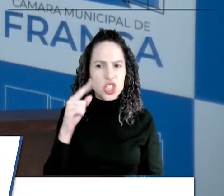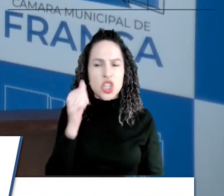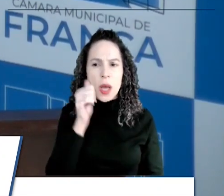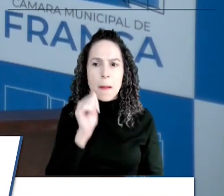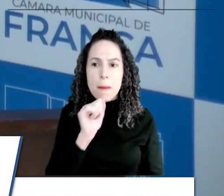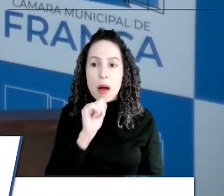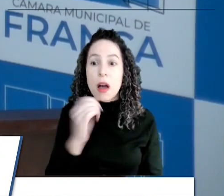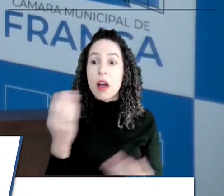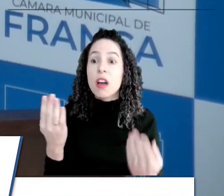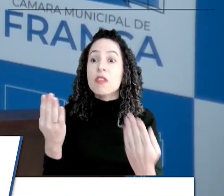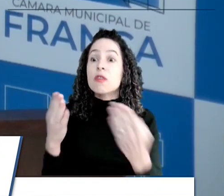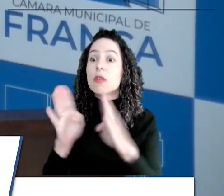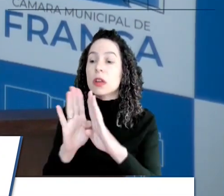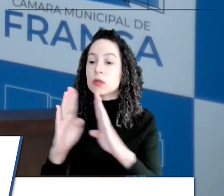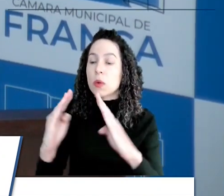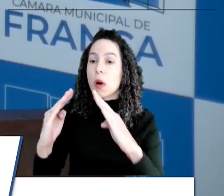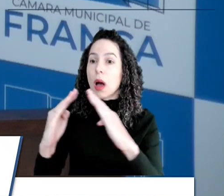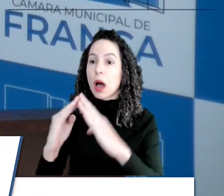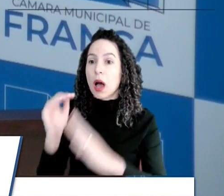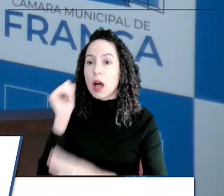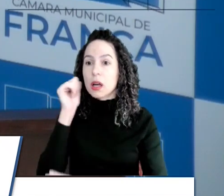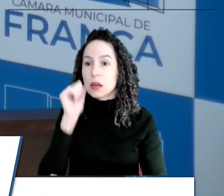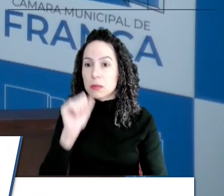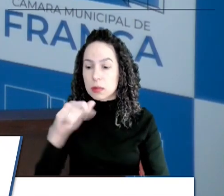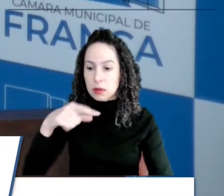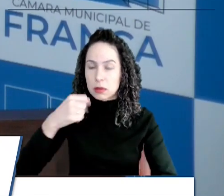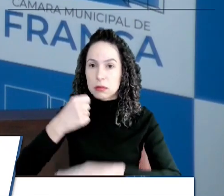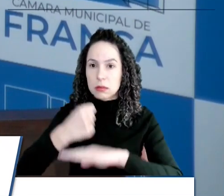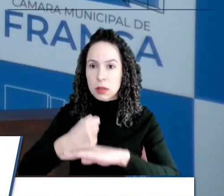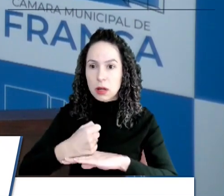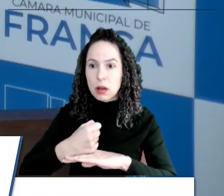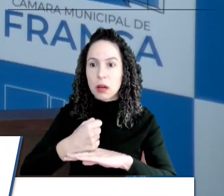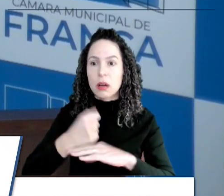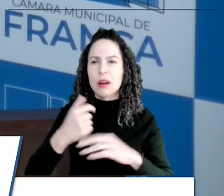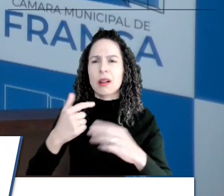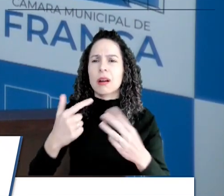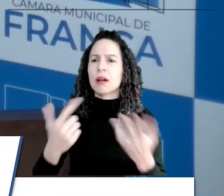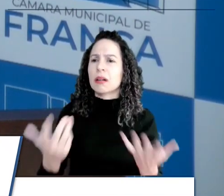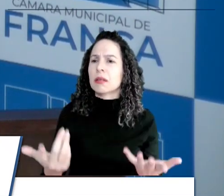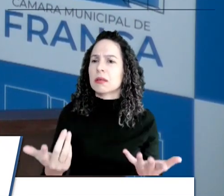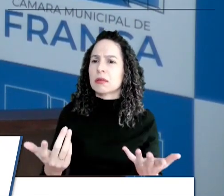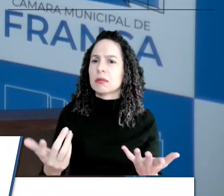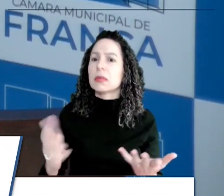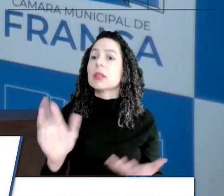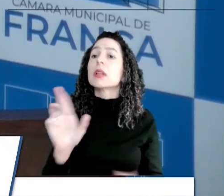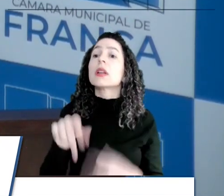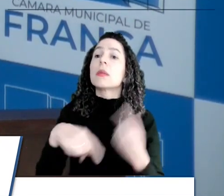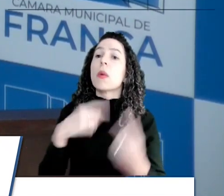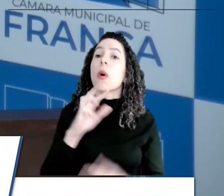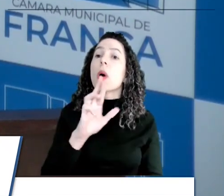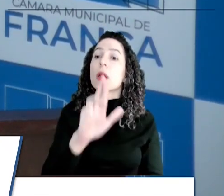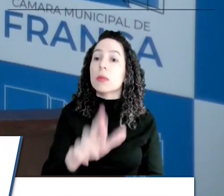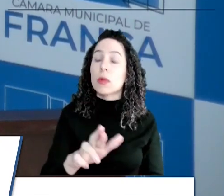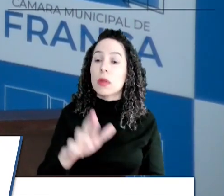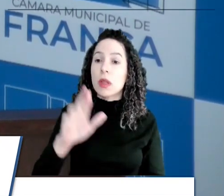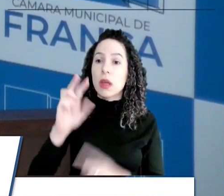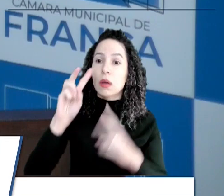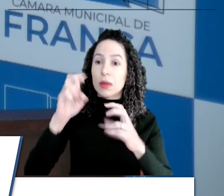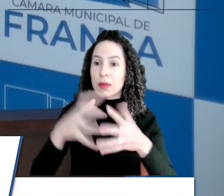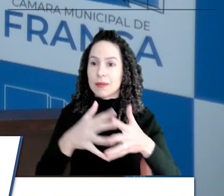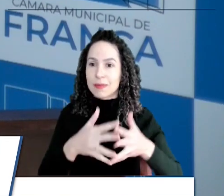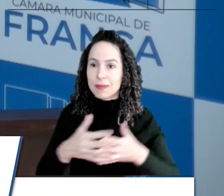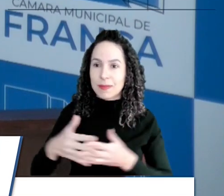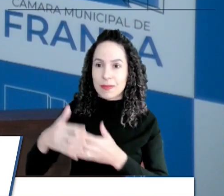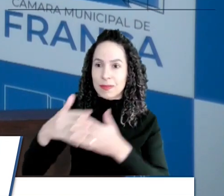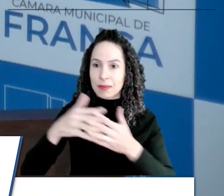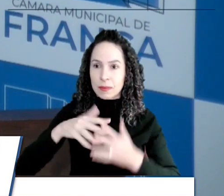em Franca e dá um retorno para os novos vereadores sobre a carreta da mamografia, que o prefeito